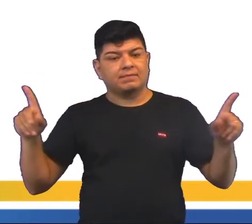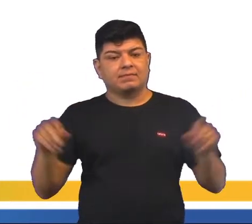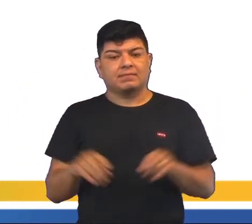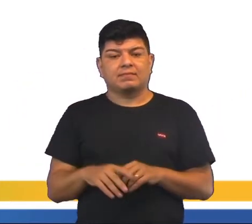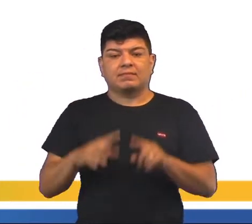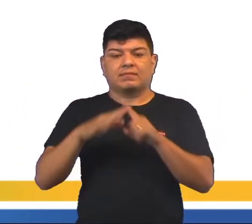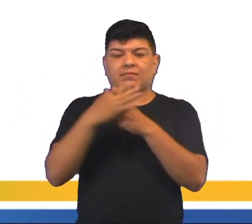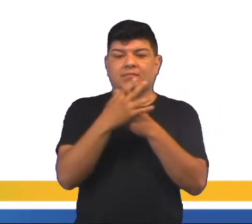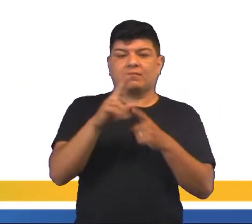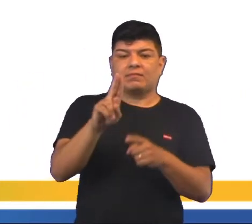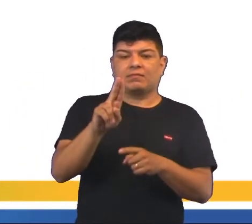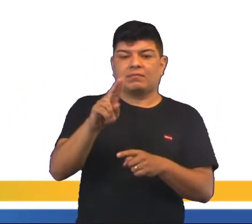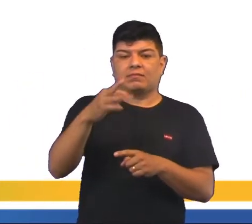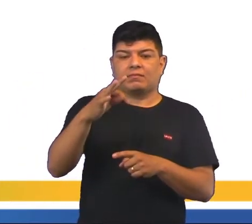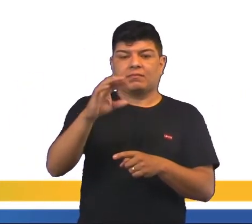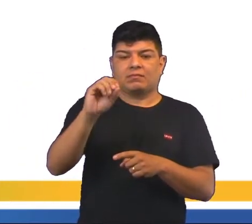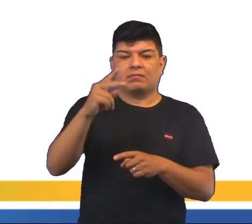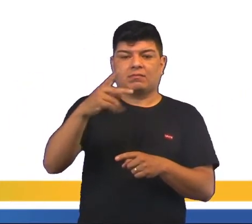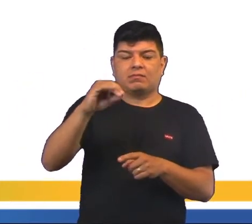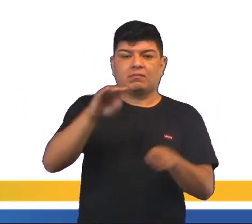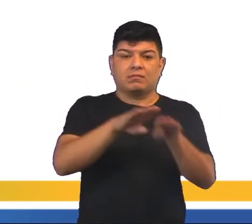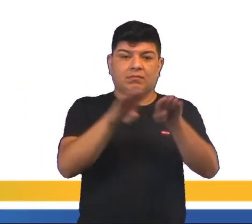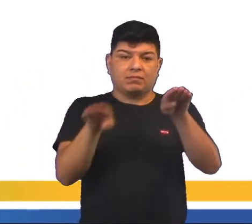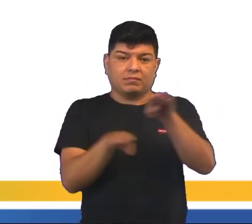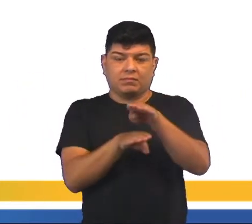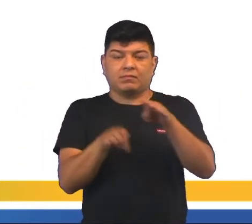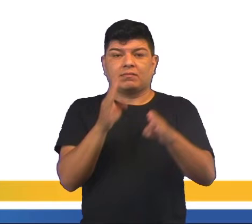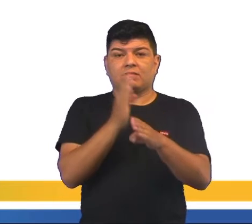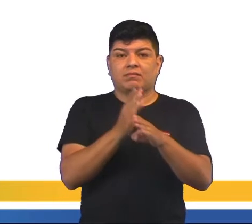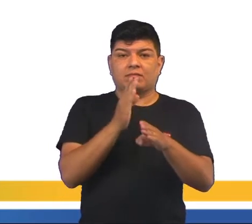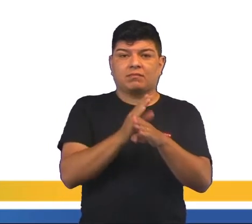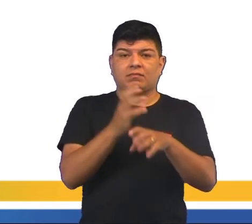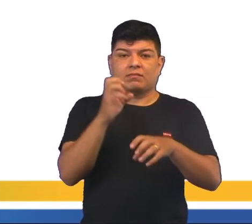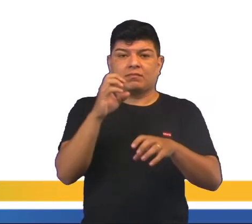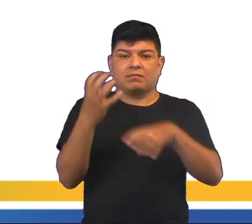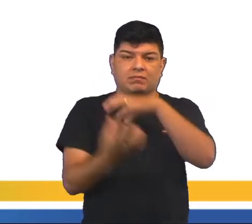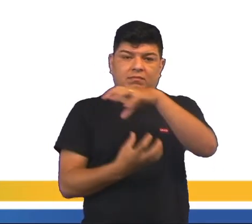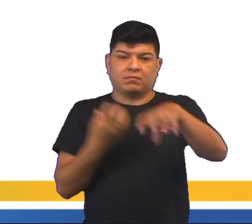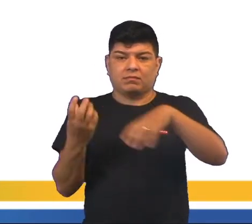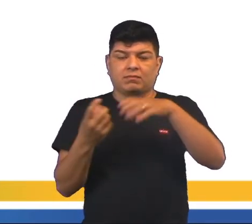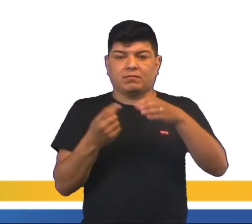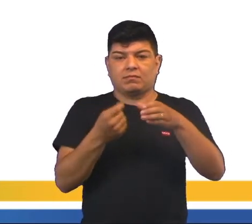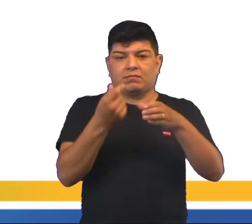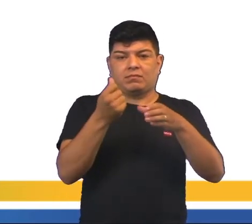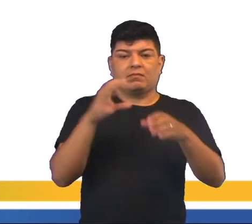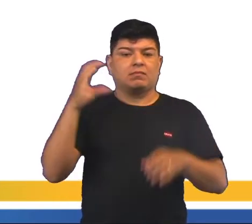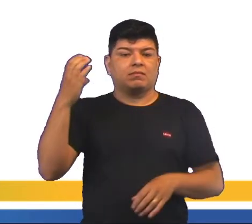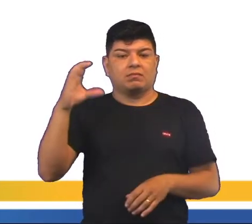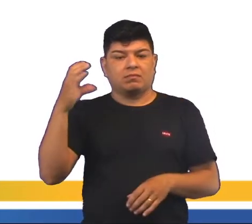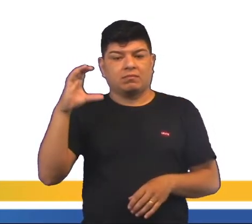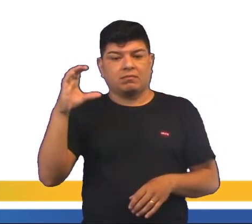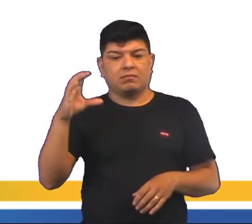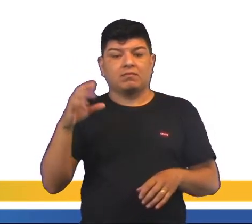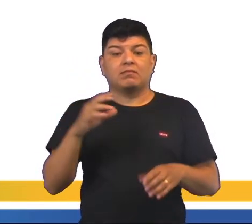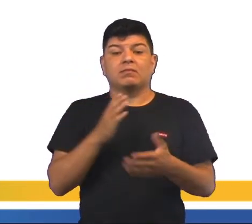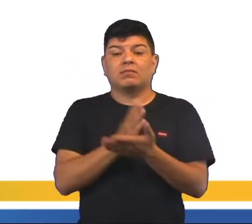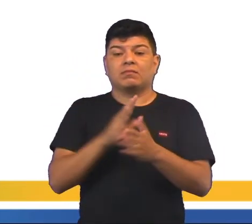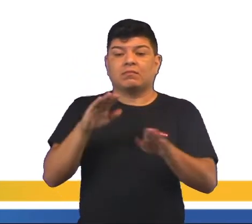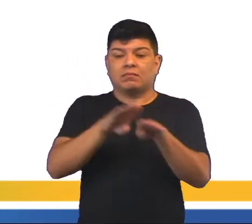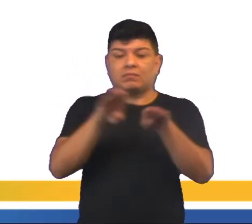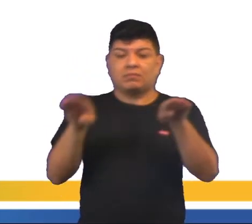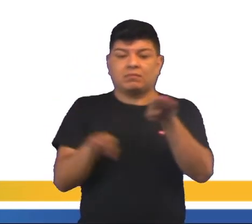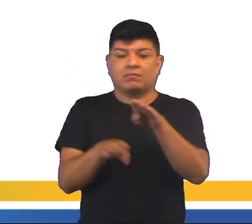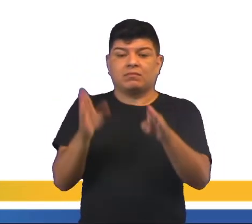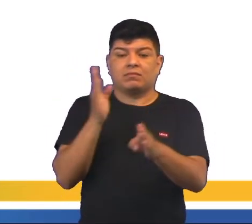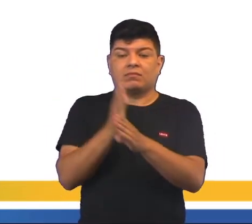No socialismo utópico, né, o combate à desigualdade por meio de reforma do capitalismo. No científico, né, o combate à